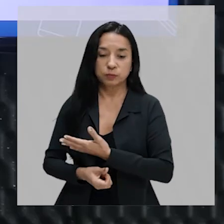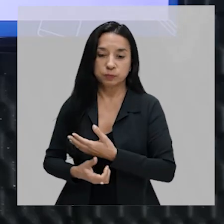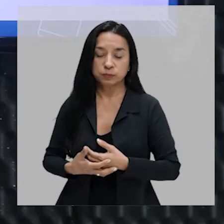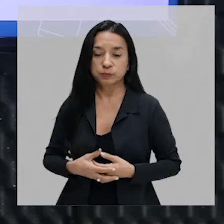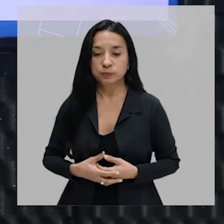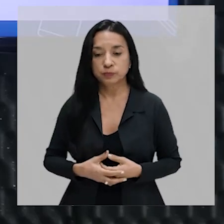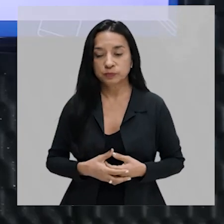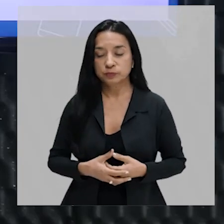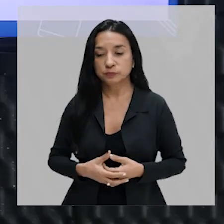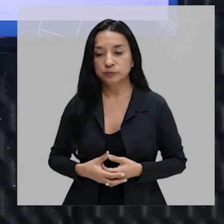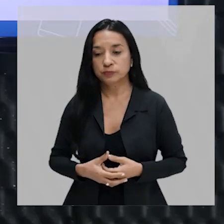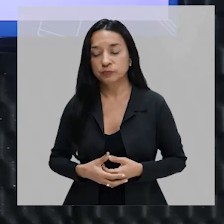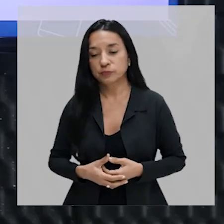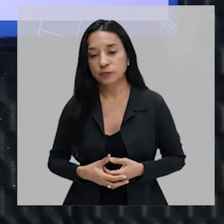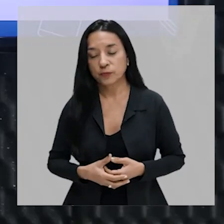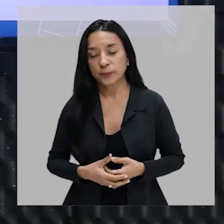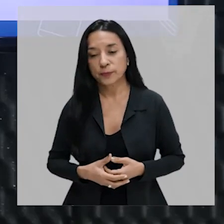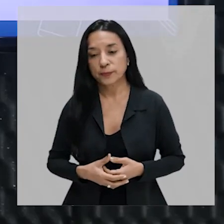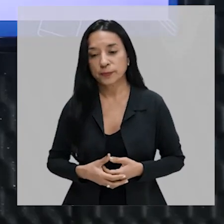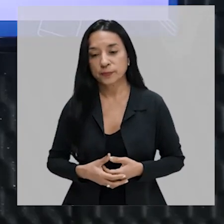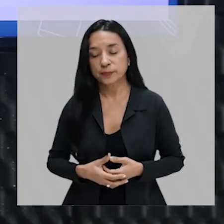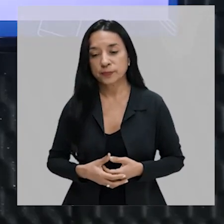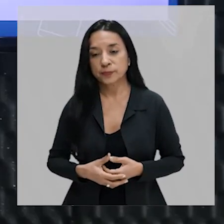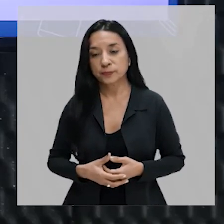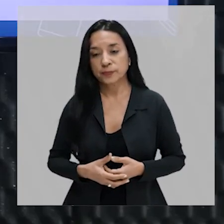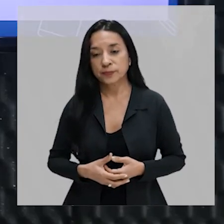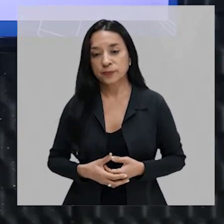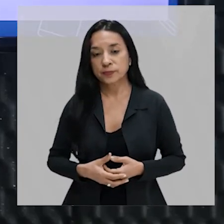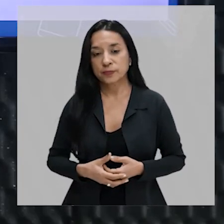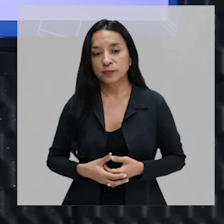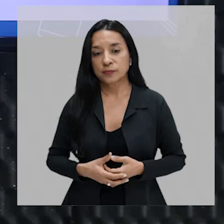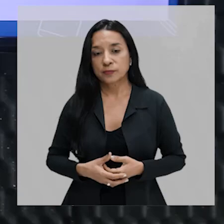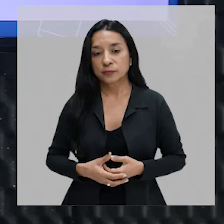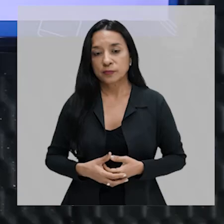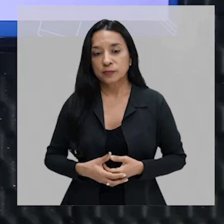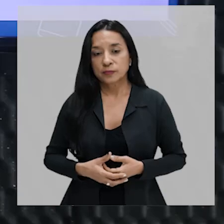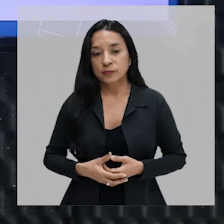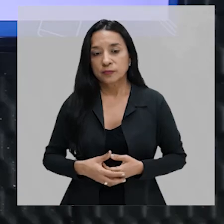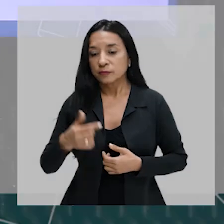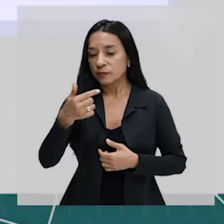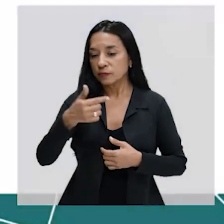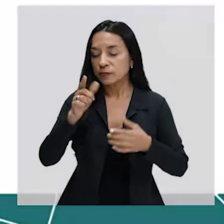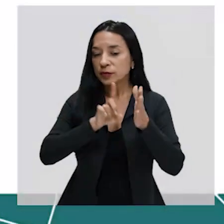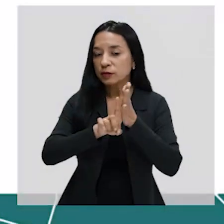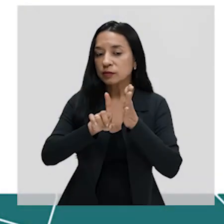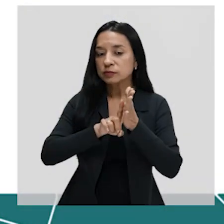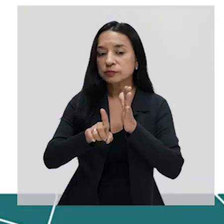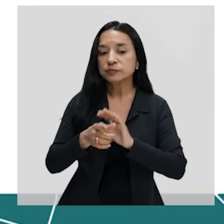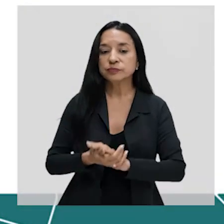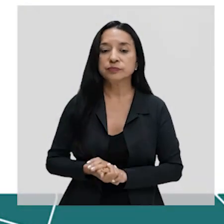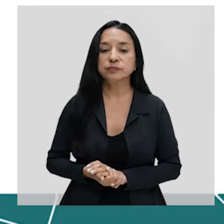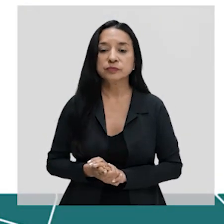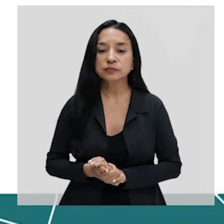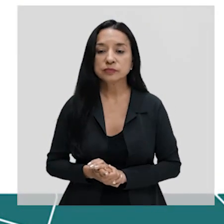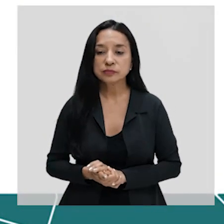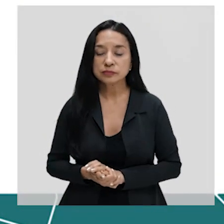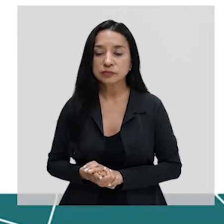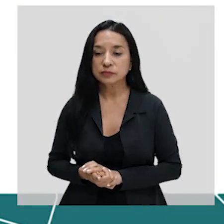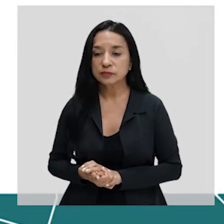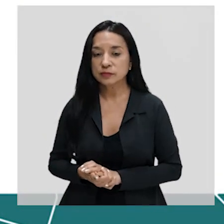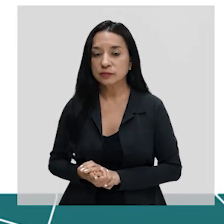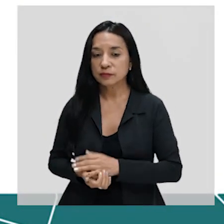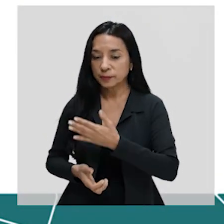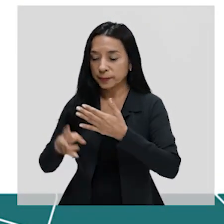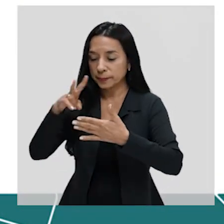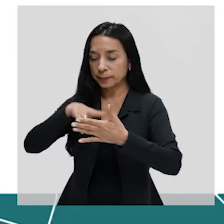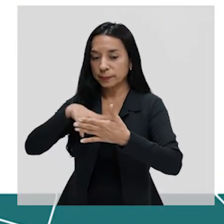está errado aqui de acordo com a construção. Segunda questão, as formas que completariam